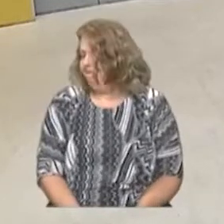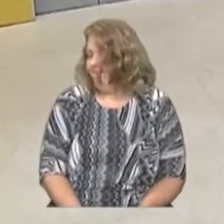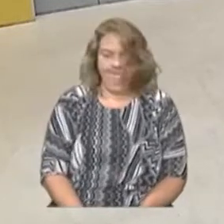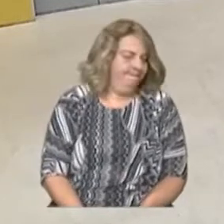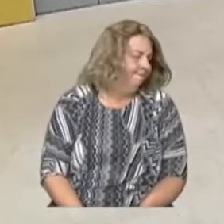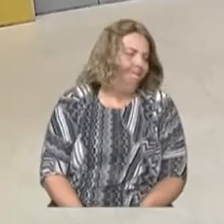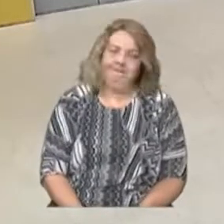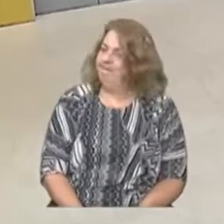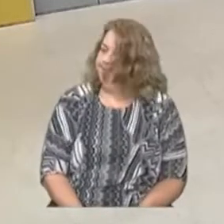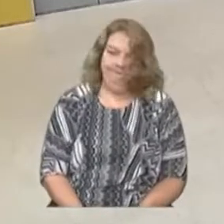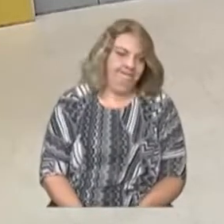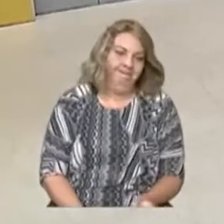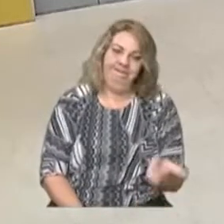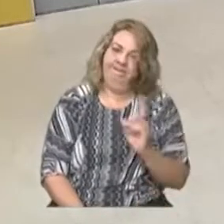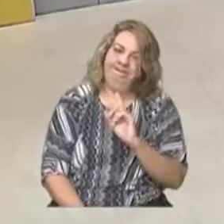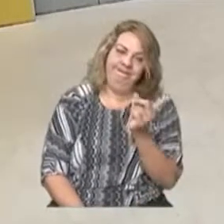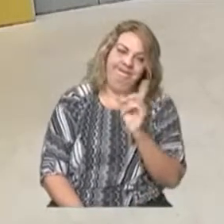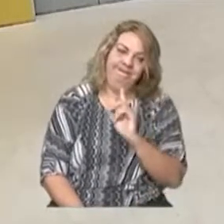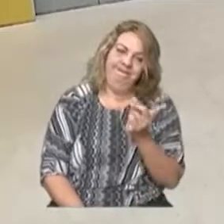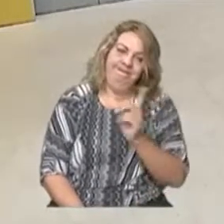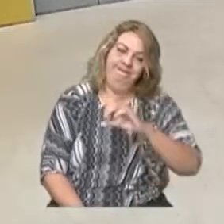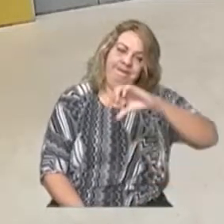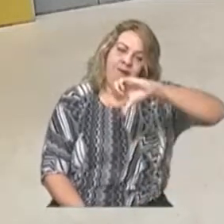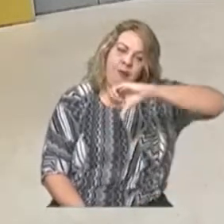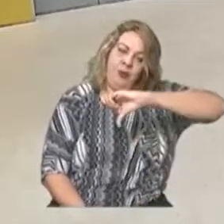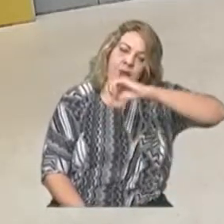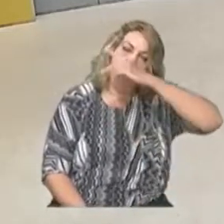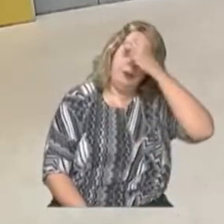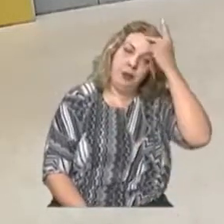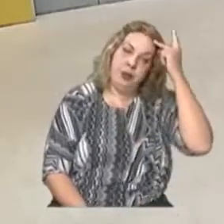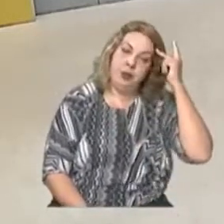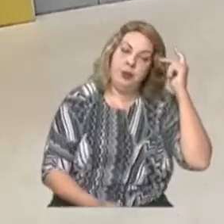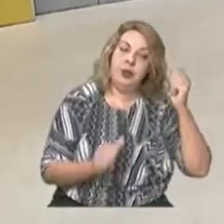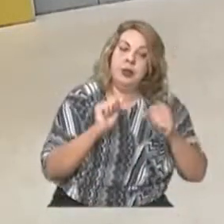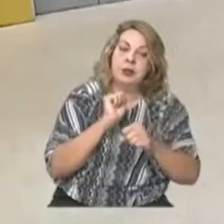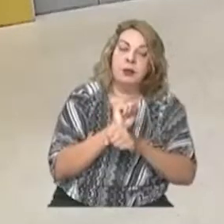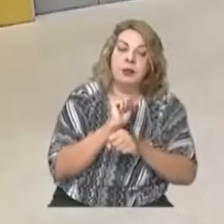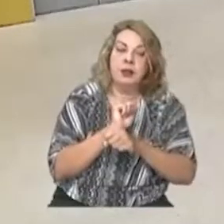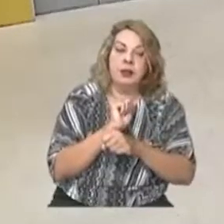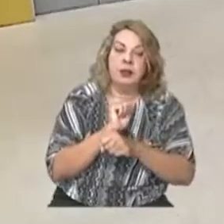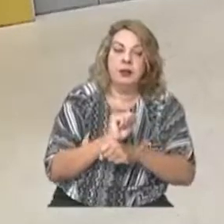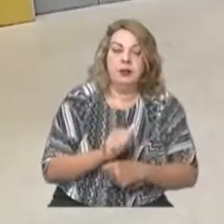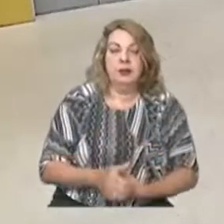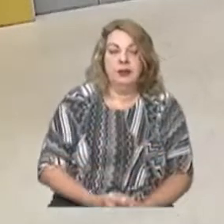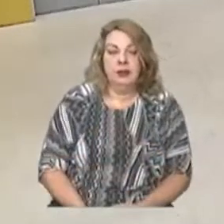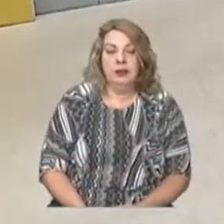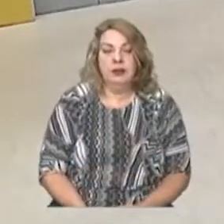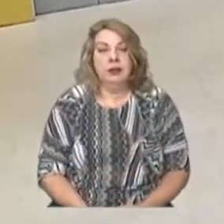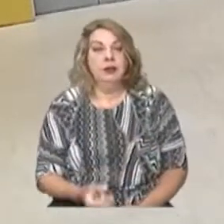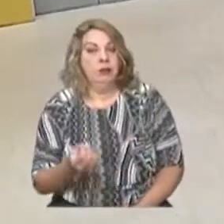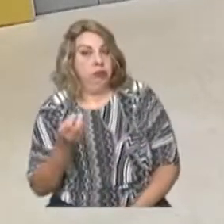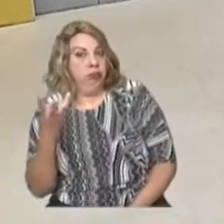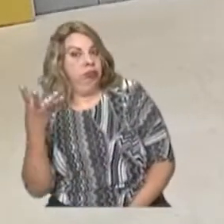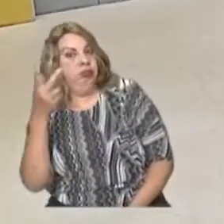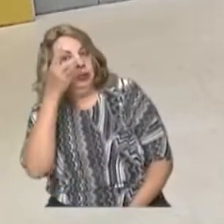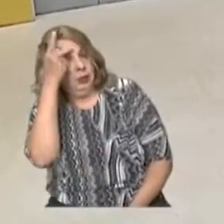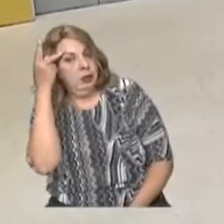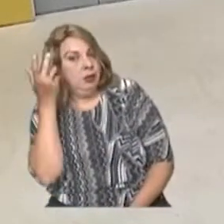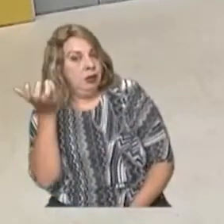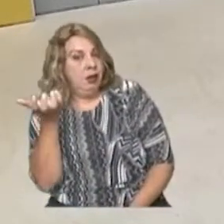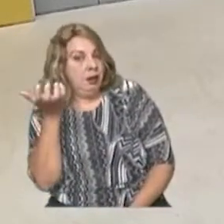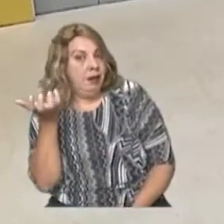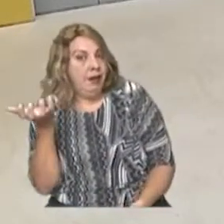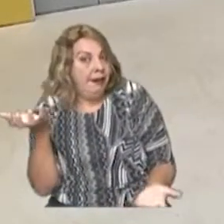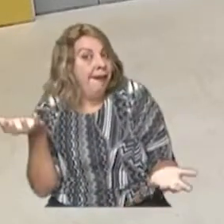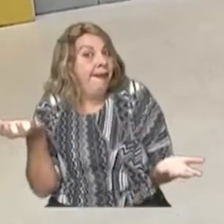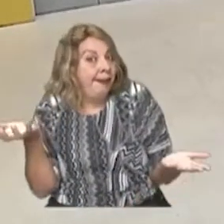Não decidiu, nove títulos estão na expectativa. Muita gente querendo, mas quem é que